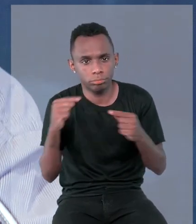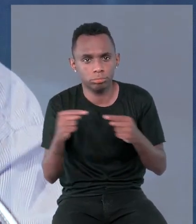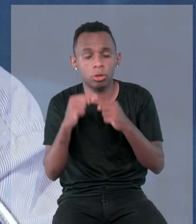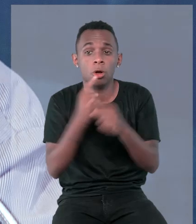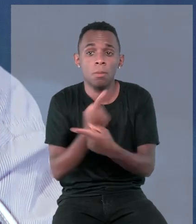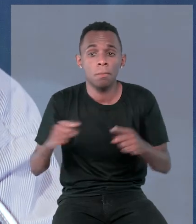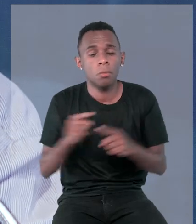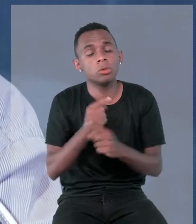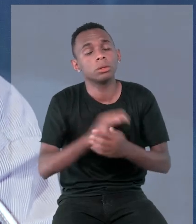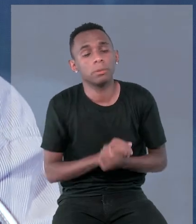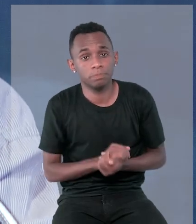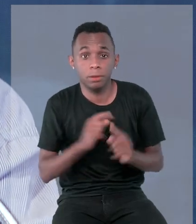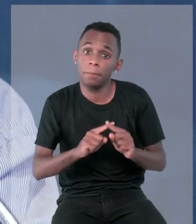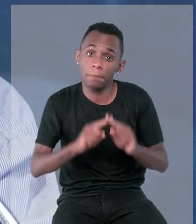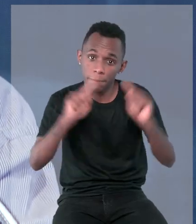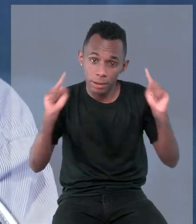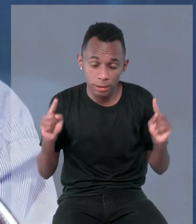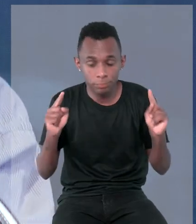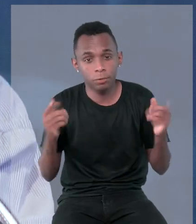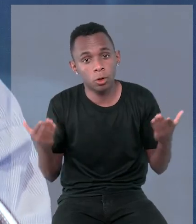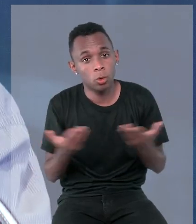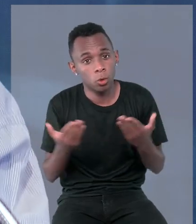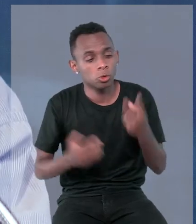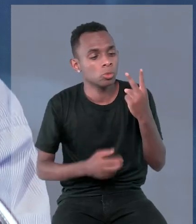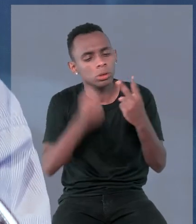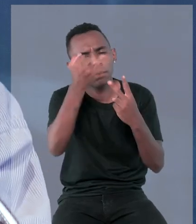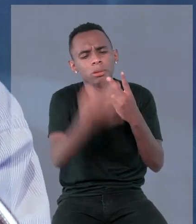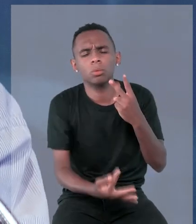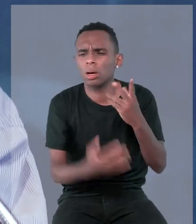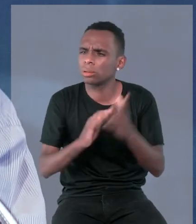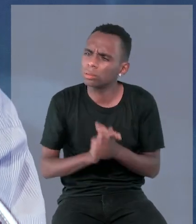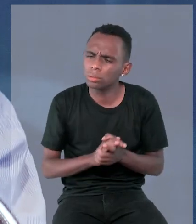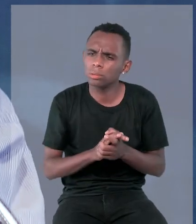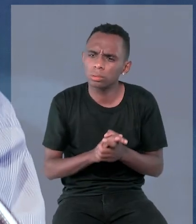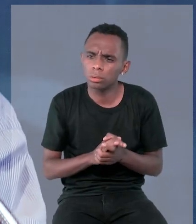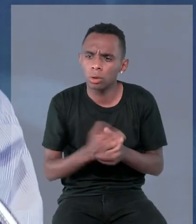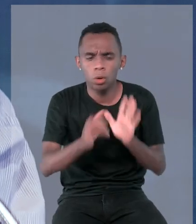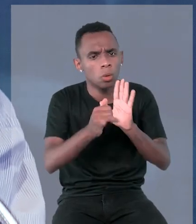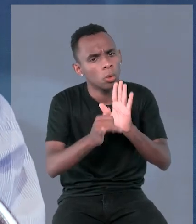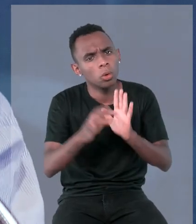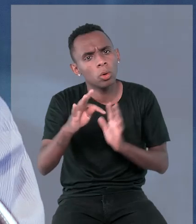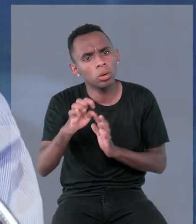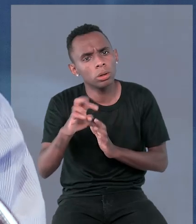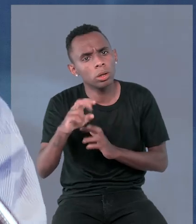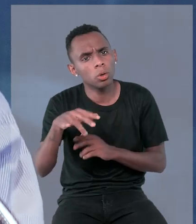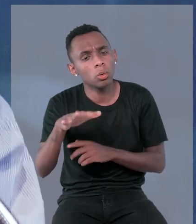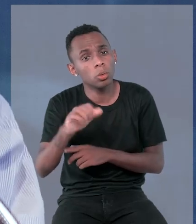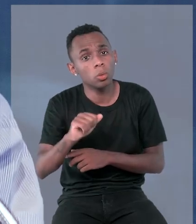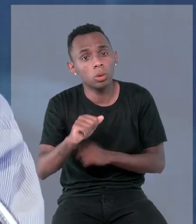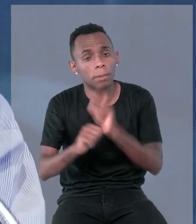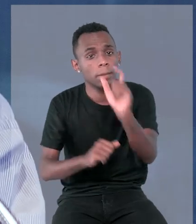Mas, curiosamente, né? Hoje, às 2 horas da madrugada, eu constatei, olha só, o conto Ternura não tem